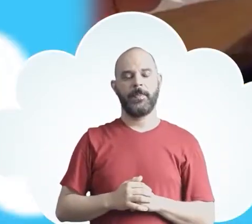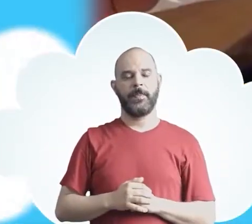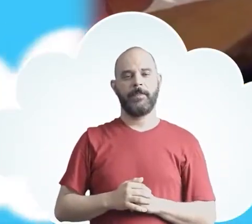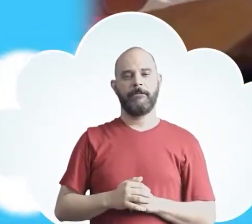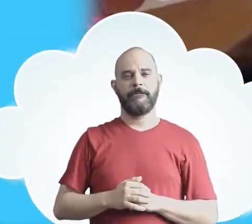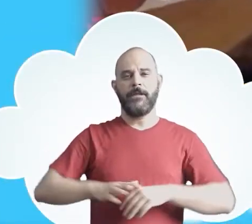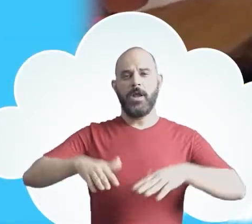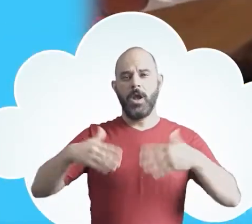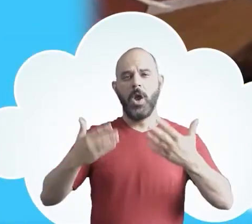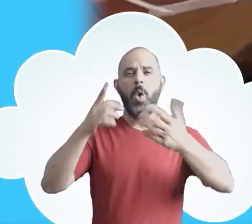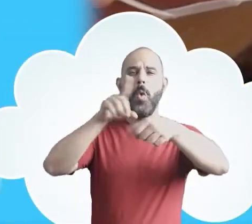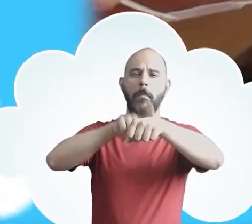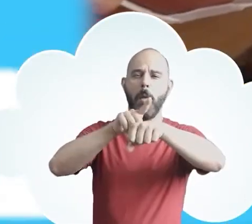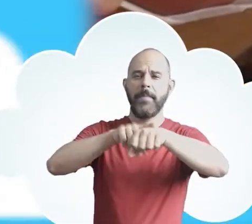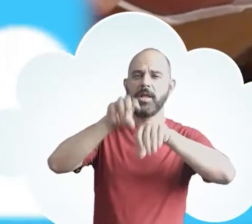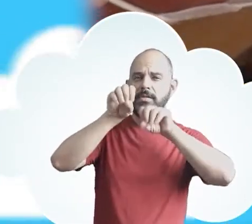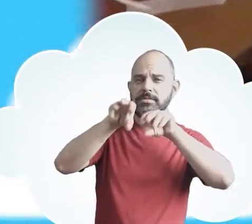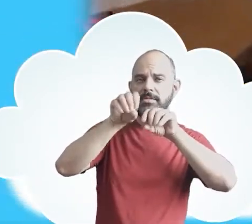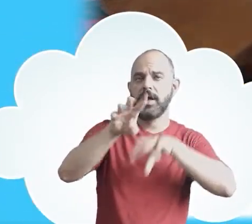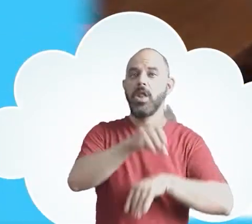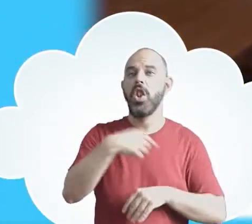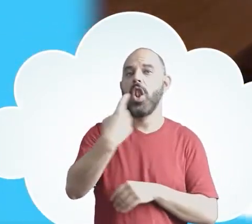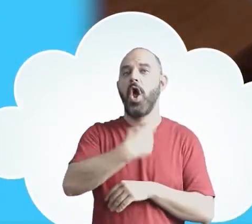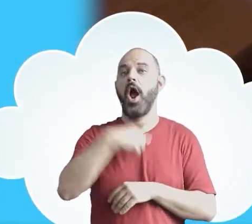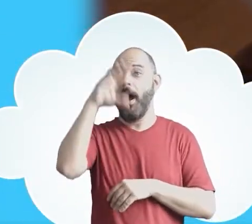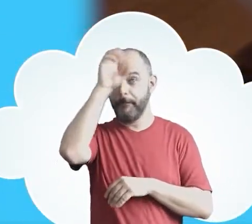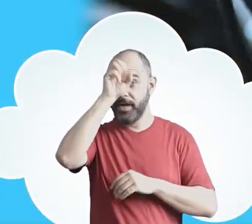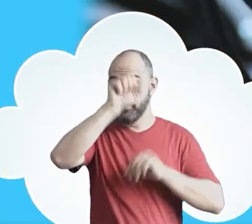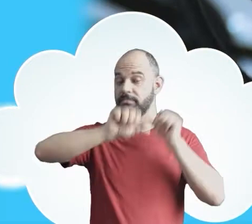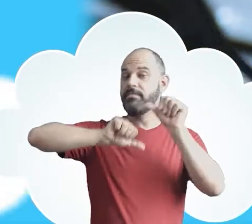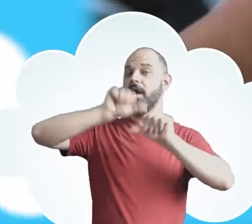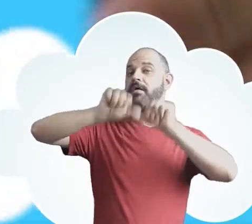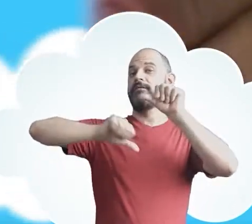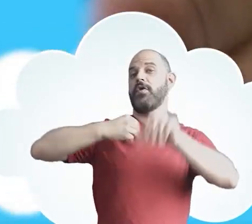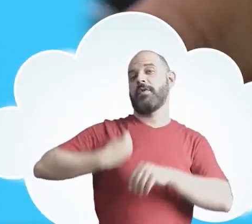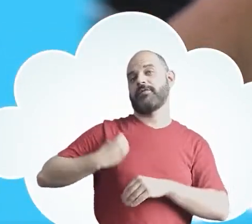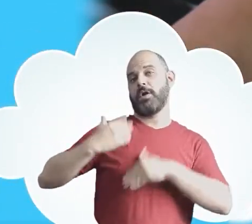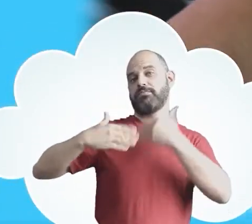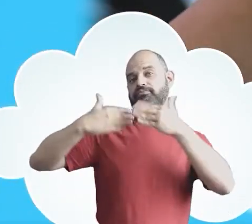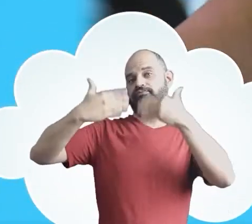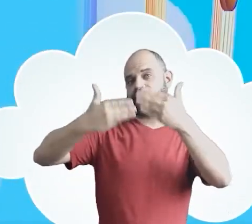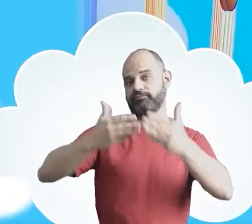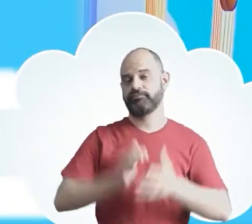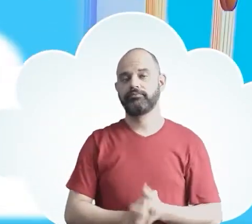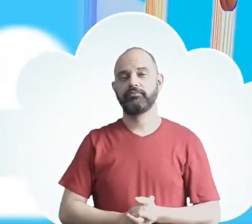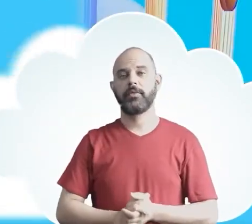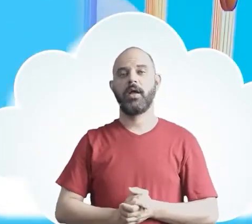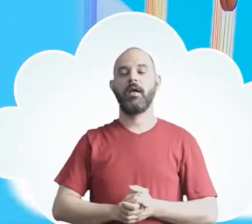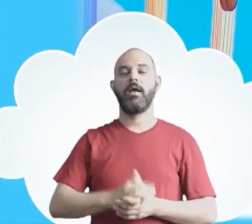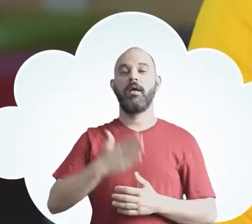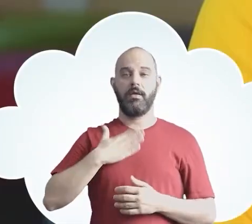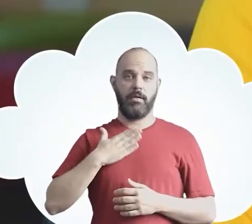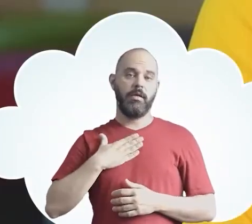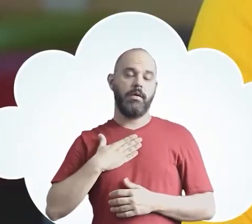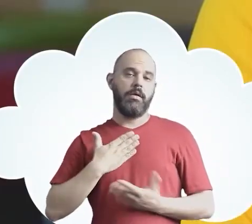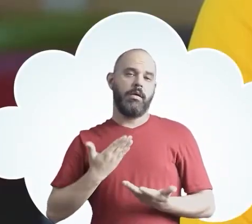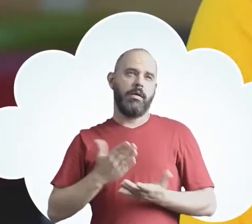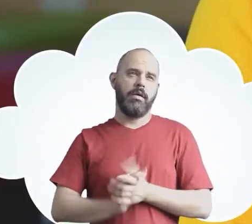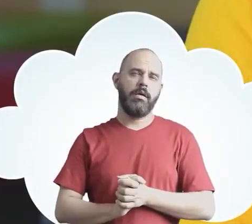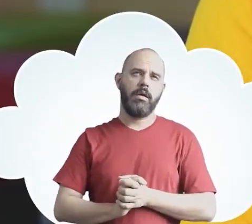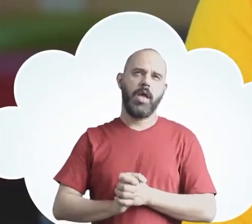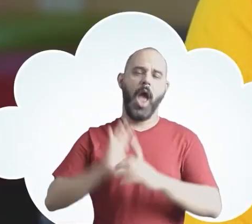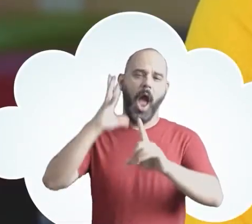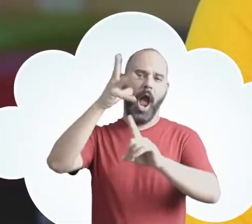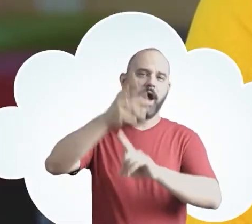oficinas. No momento em que nós ensinamos, nós aprendemos e vamos nos transformando ao decorrer do processo. Para mim,